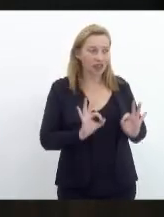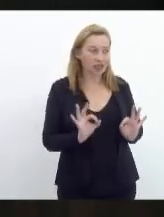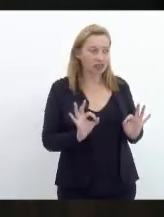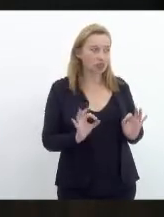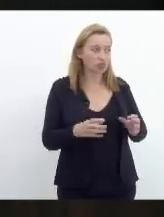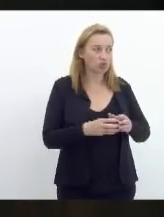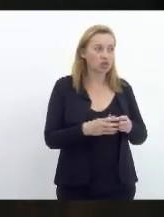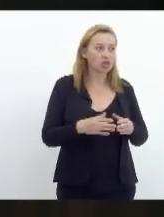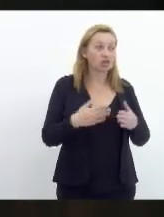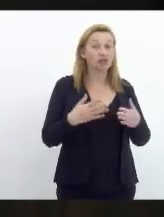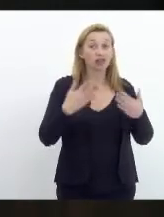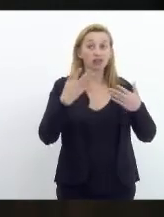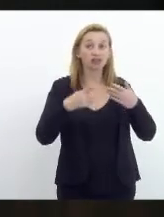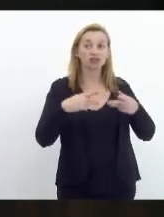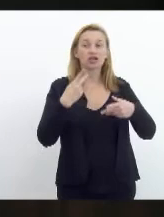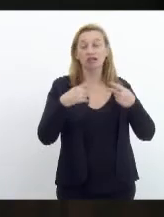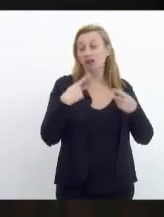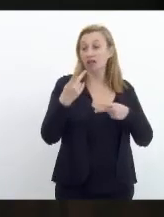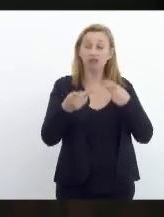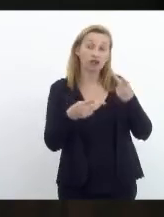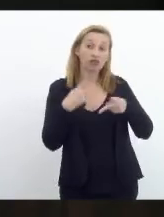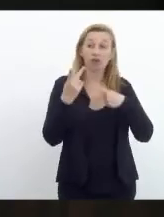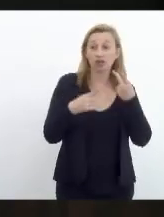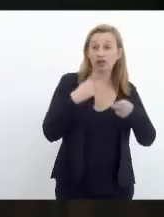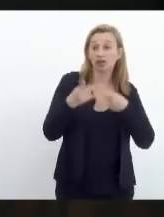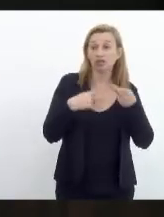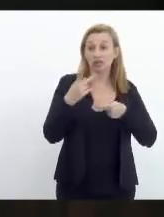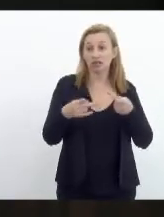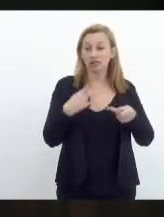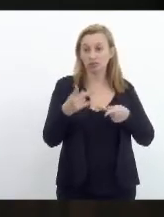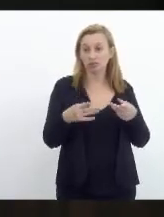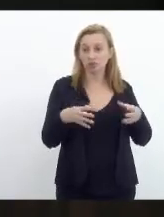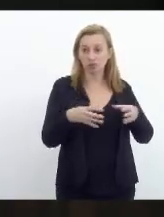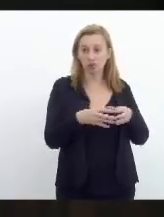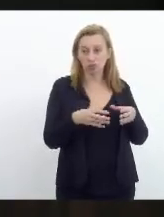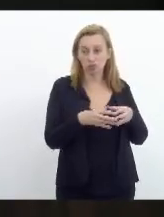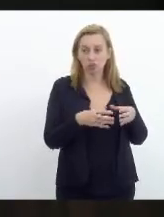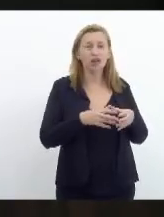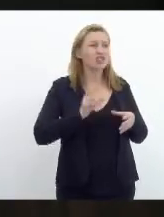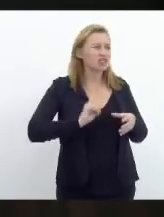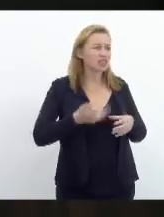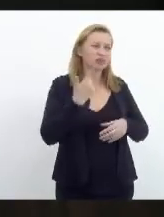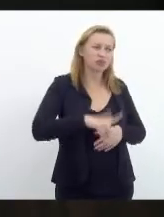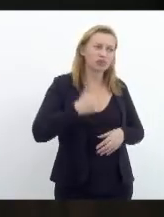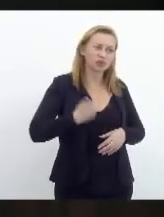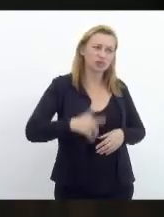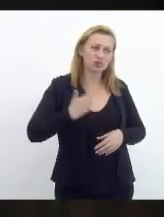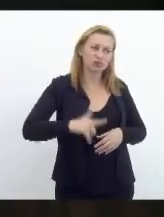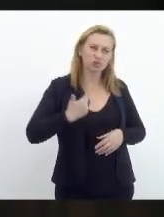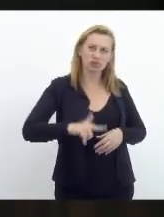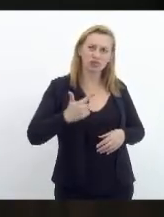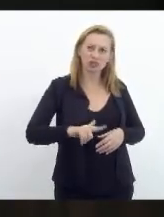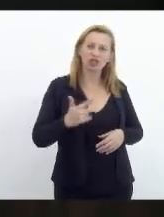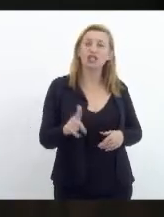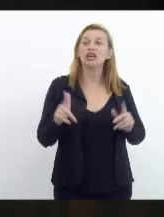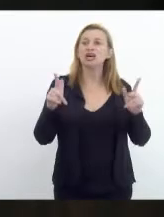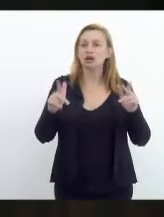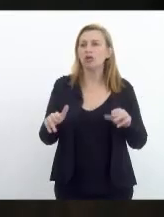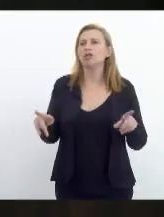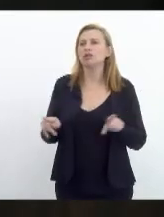fazem discurso para a categoria, inflamando as categorias. Isso tem se repetido várias e várias vezes. E foi assim